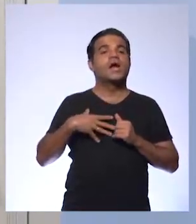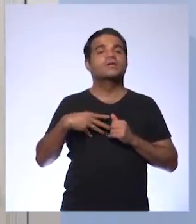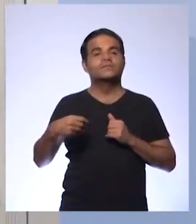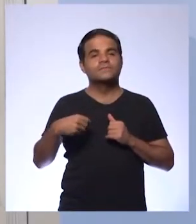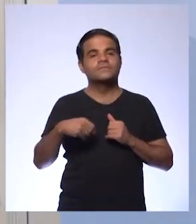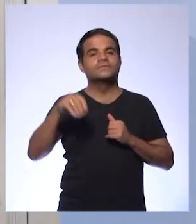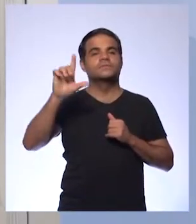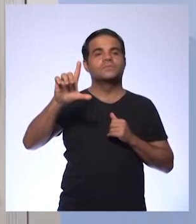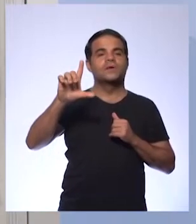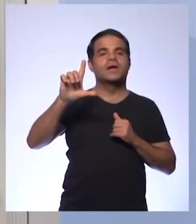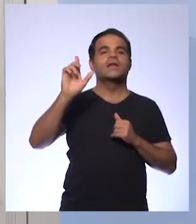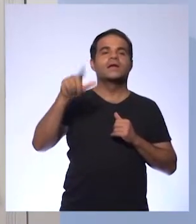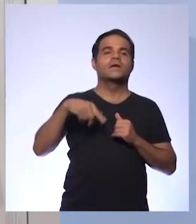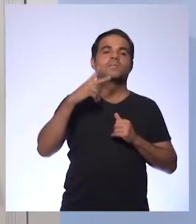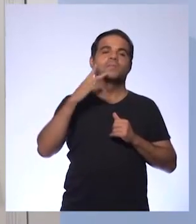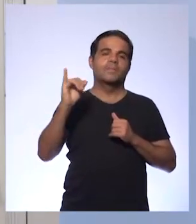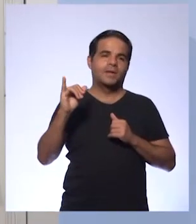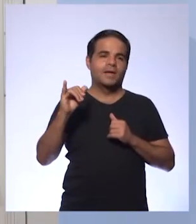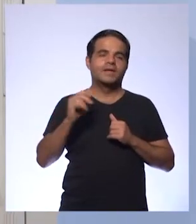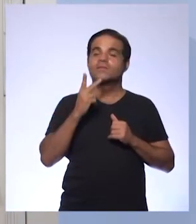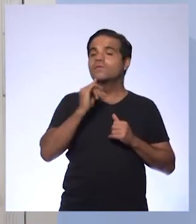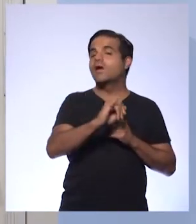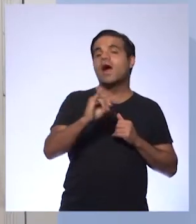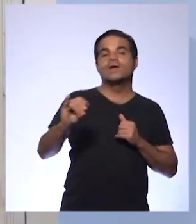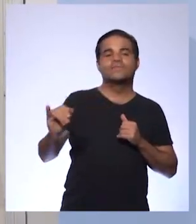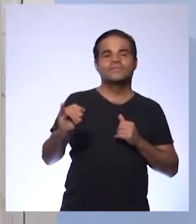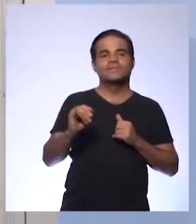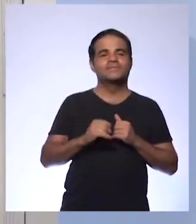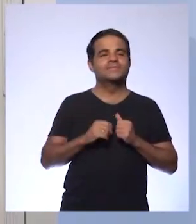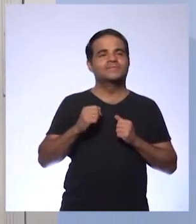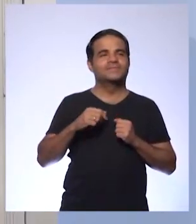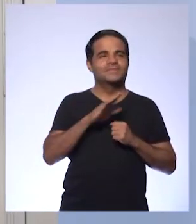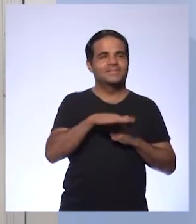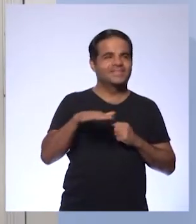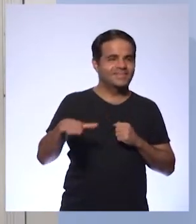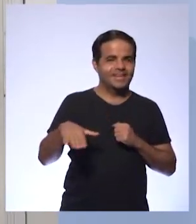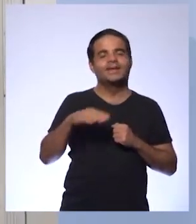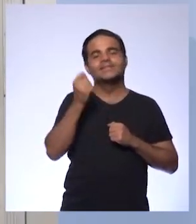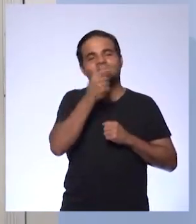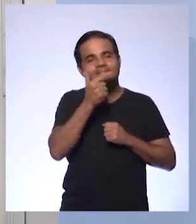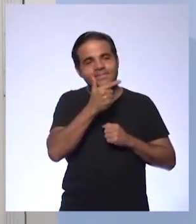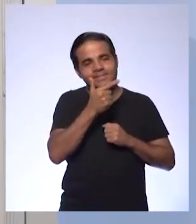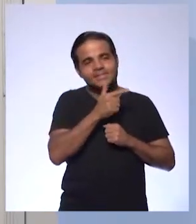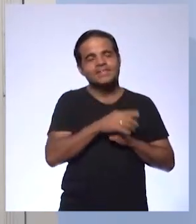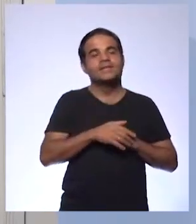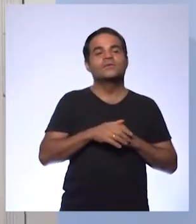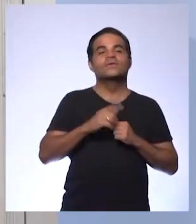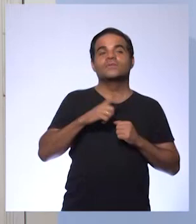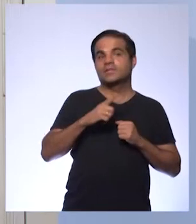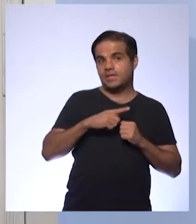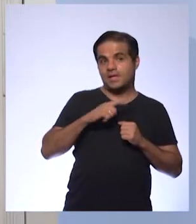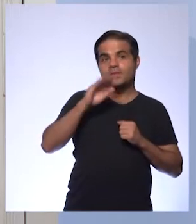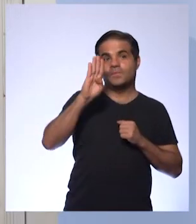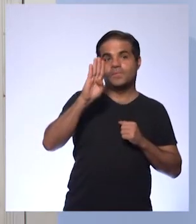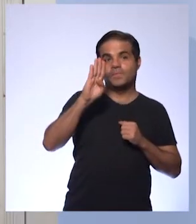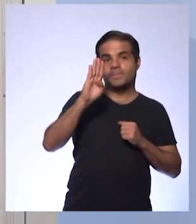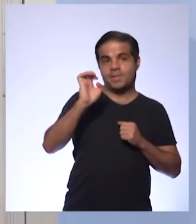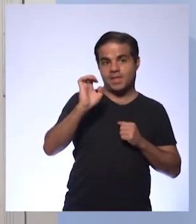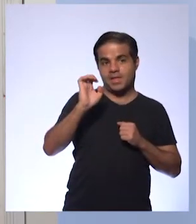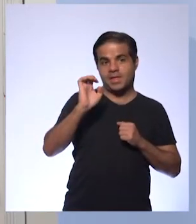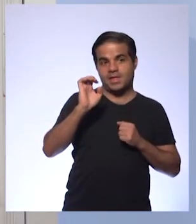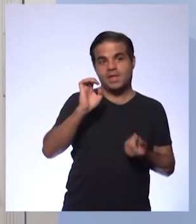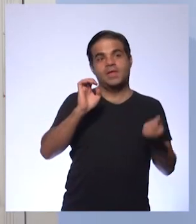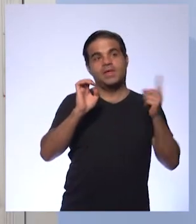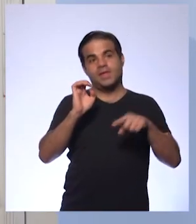e o L é o papai. Então, eu falo para eles assim, Andréia. Ok. Então, eu tenho o B e